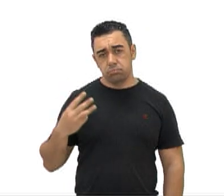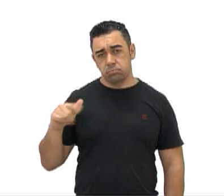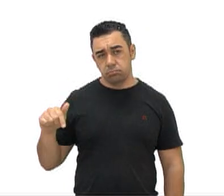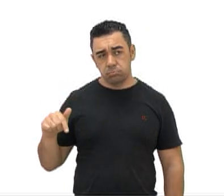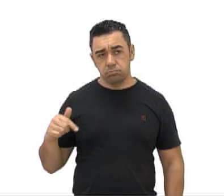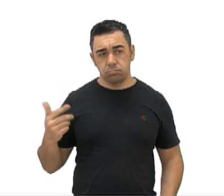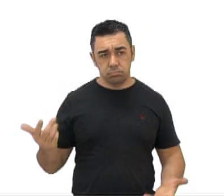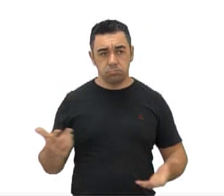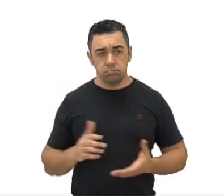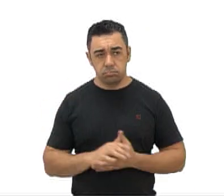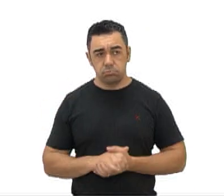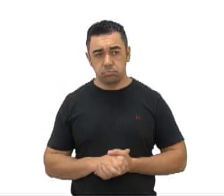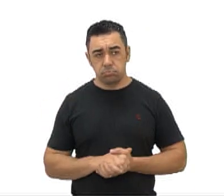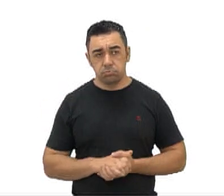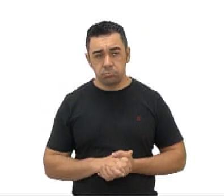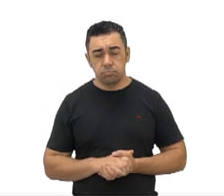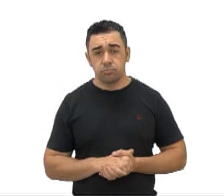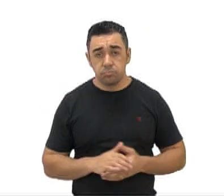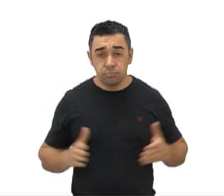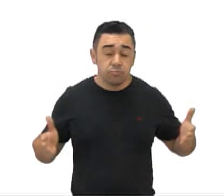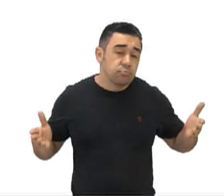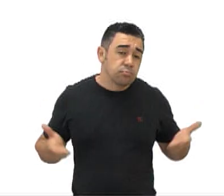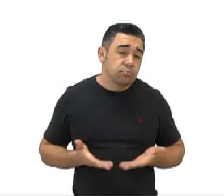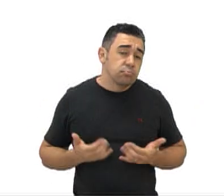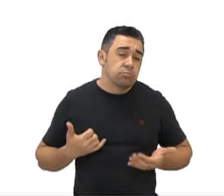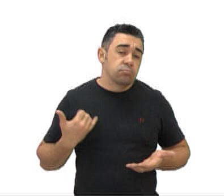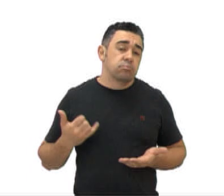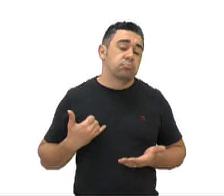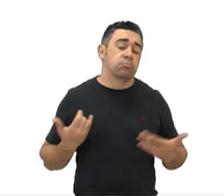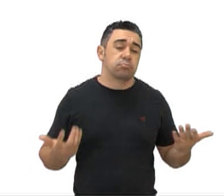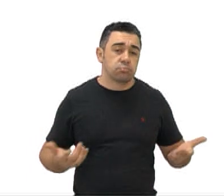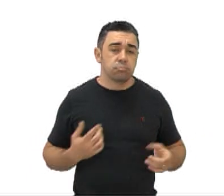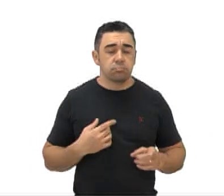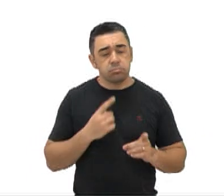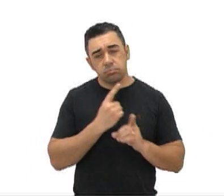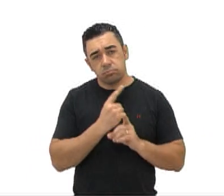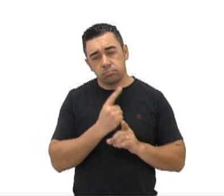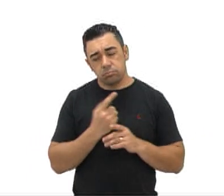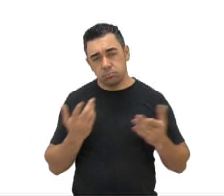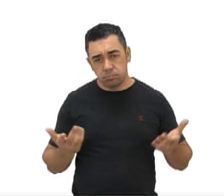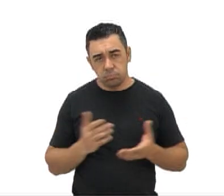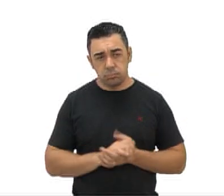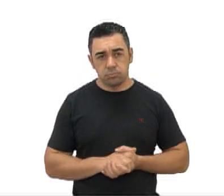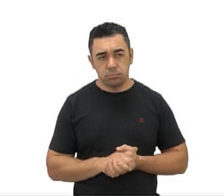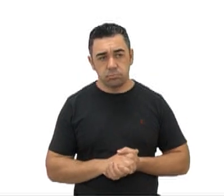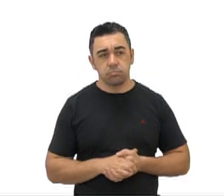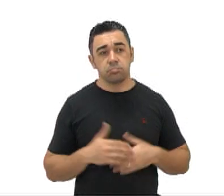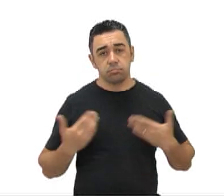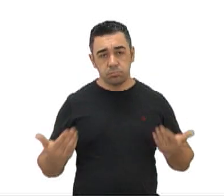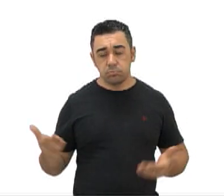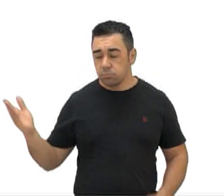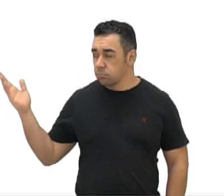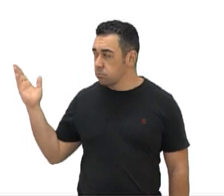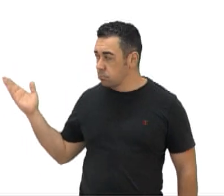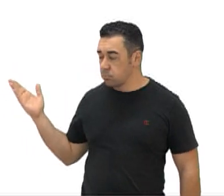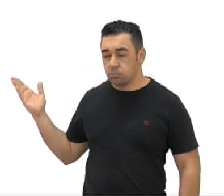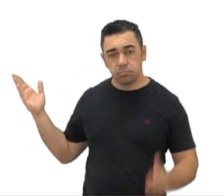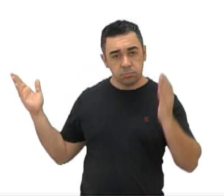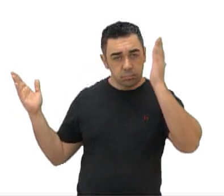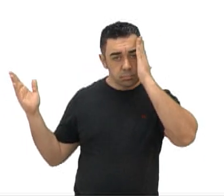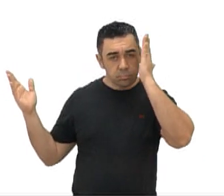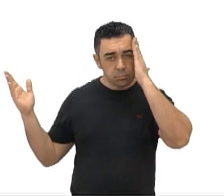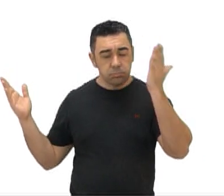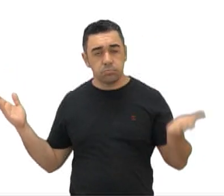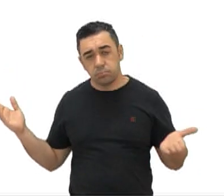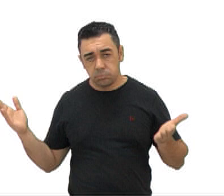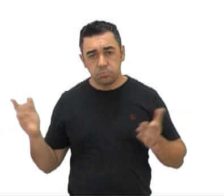idade de hoje é o valor que a gente quer identificar. Para representar isso, o valor